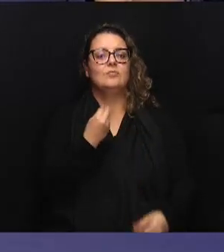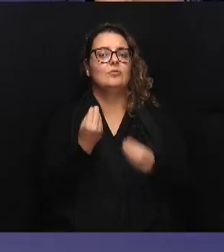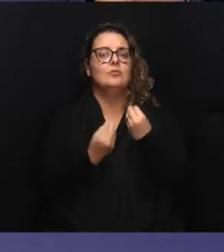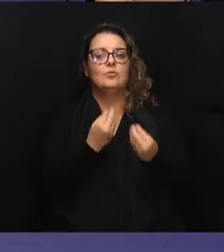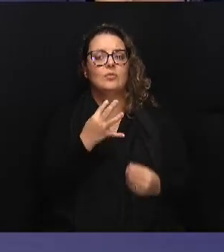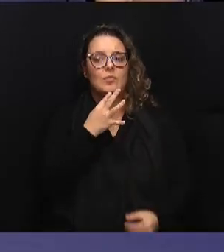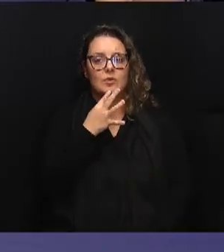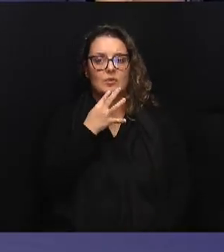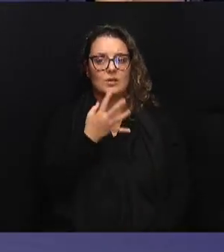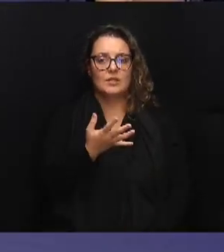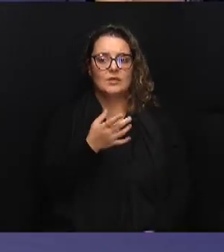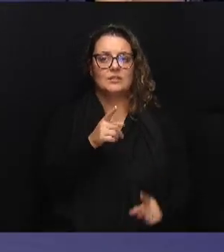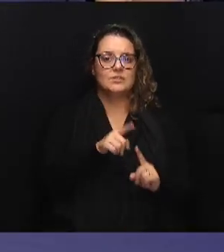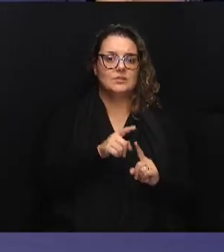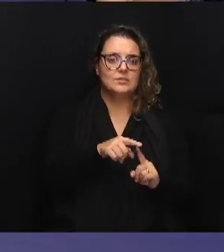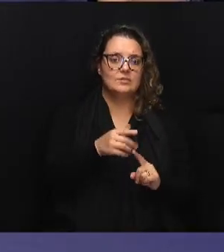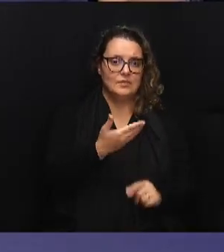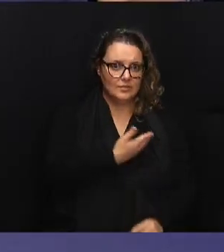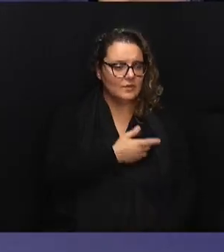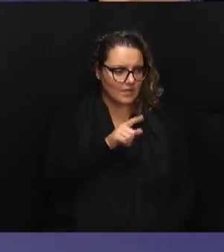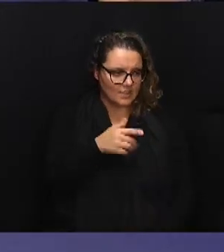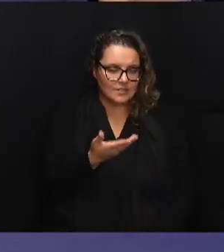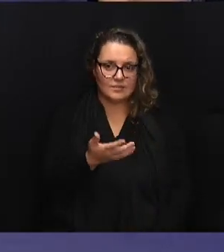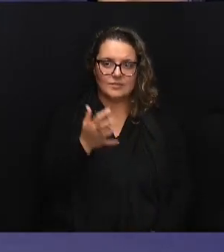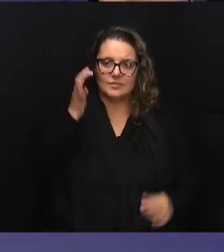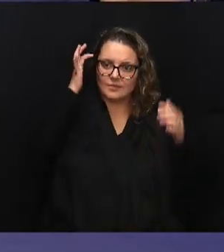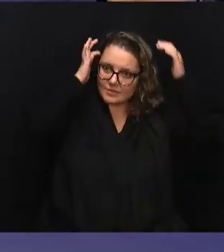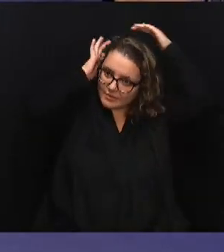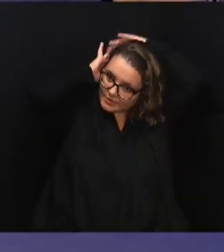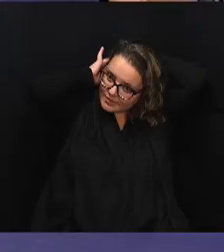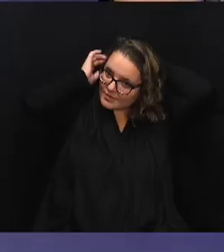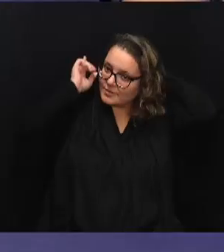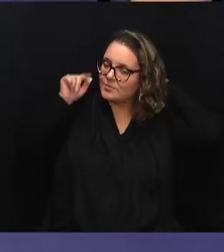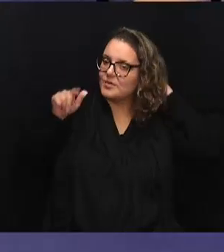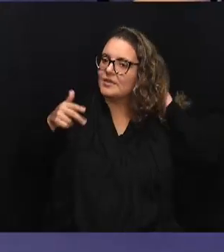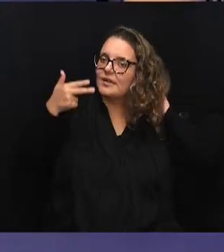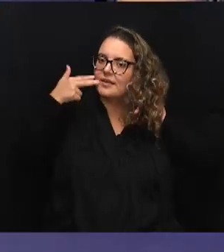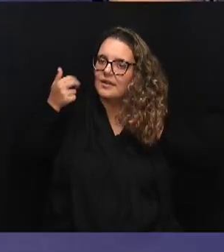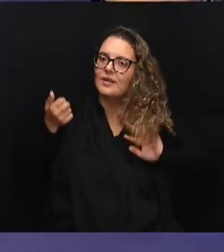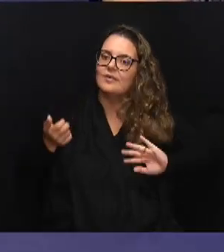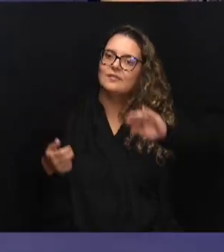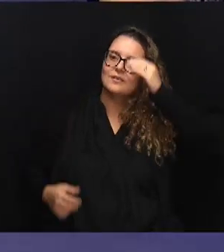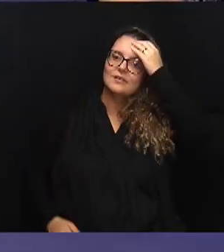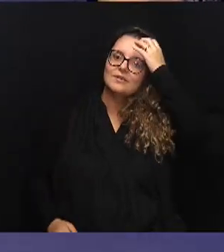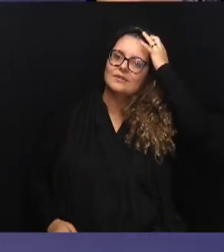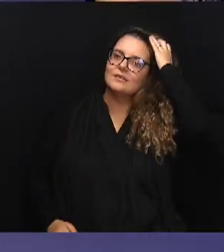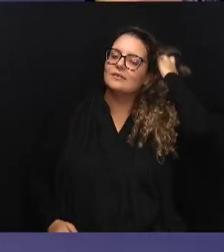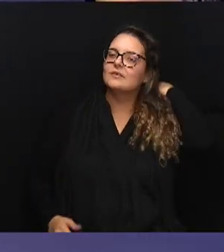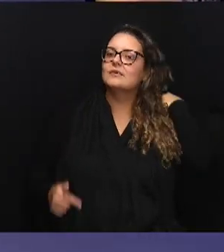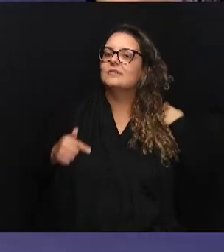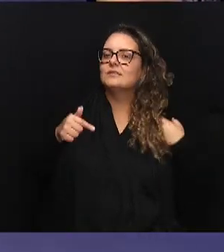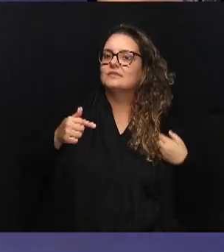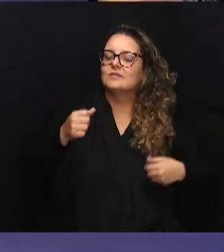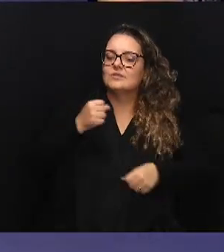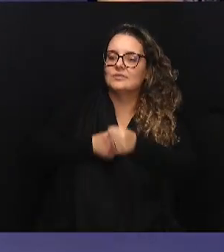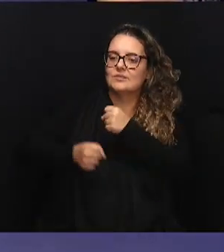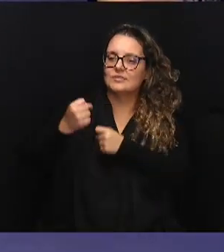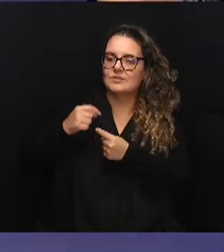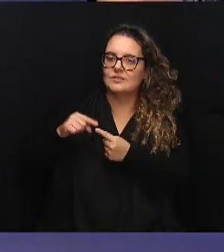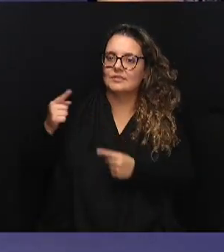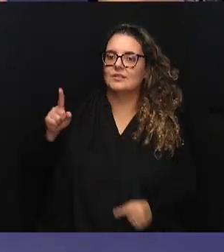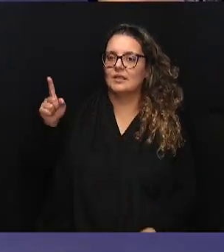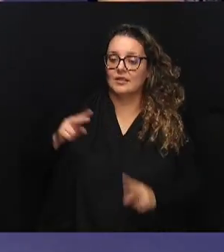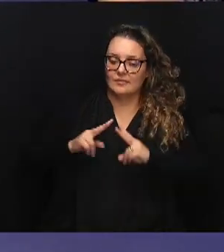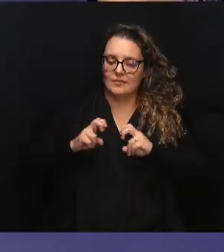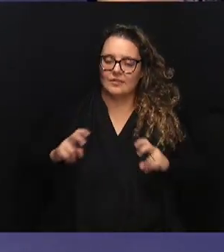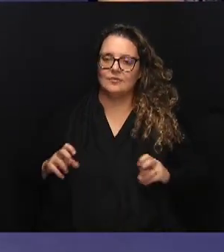essa modalidade? Foi através de uns amigos, é isso? Isso, né? Eu conheci, foi uns 7 anos atrás que conheci, foi em Florianópolis, né?